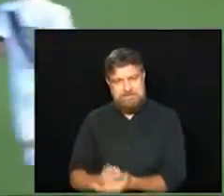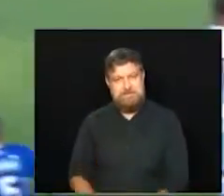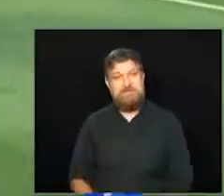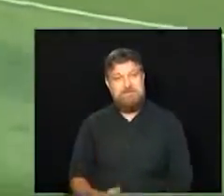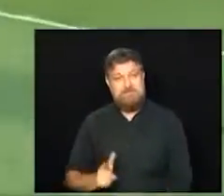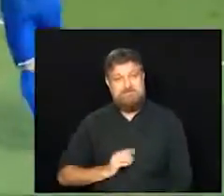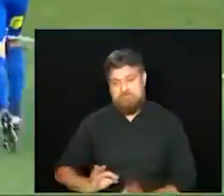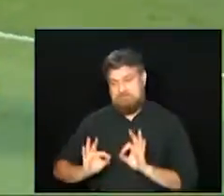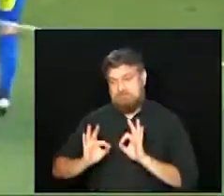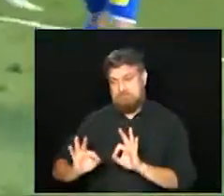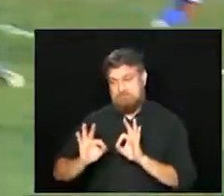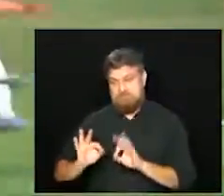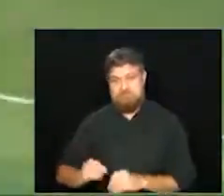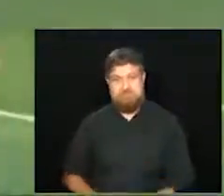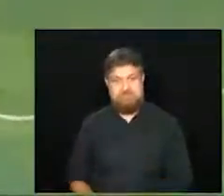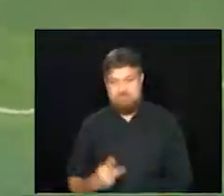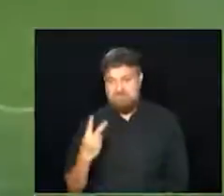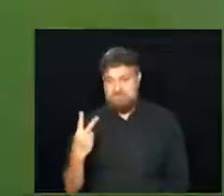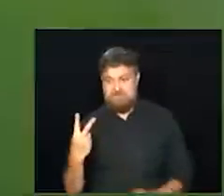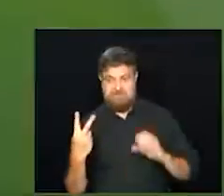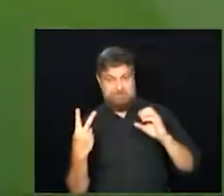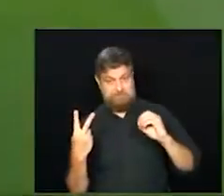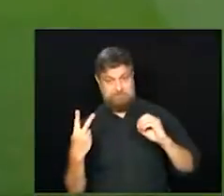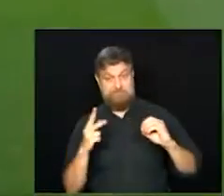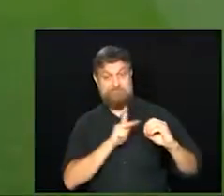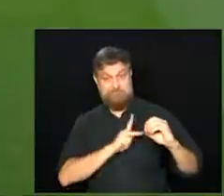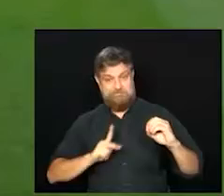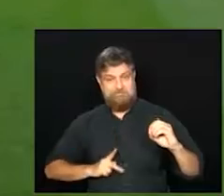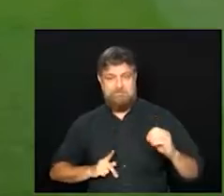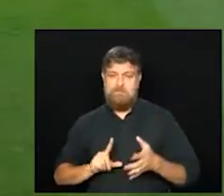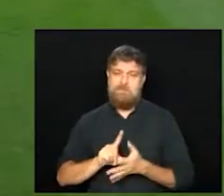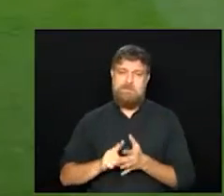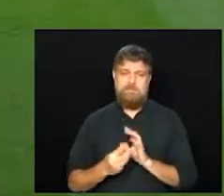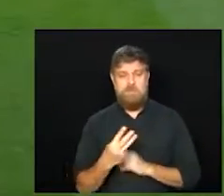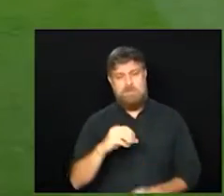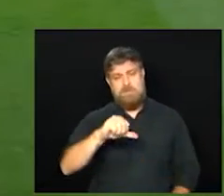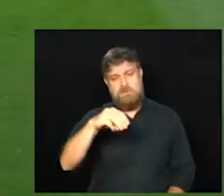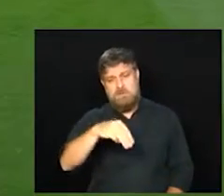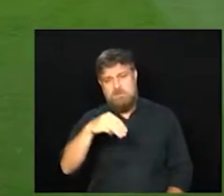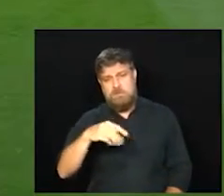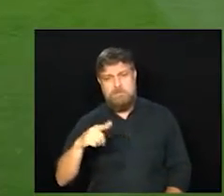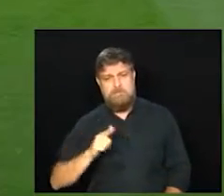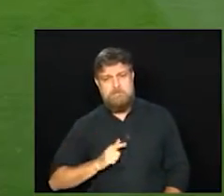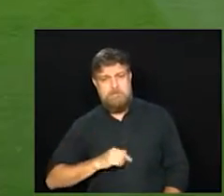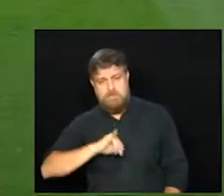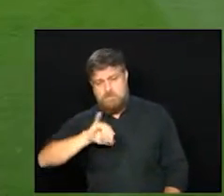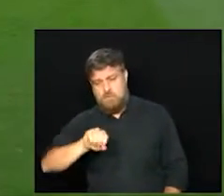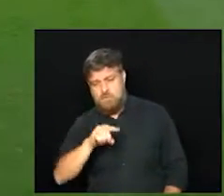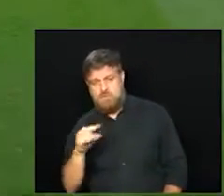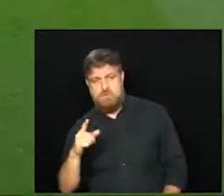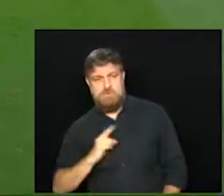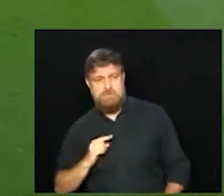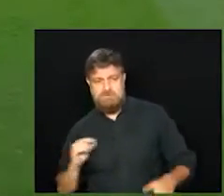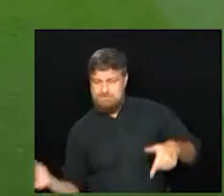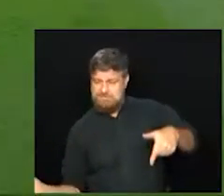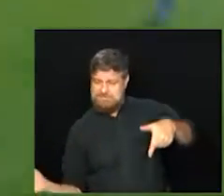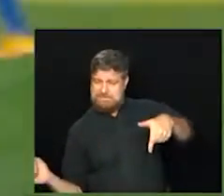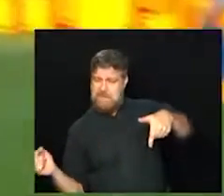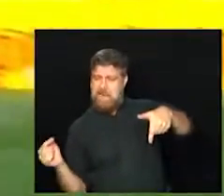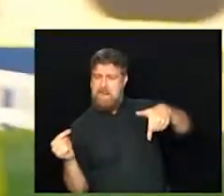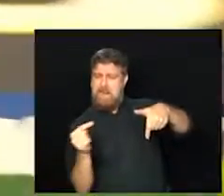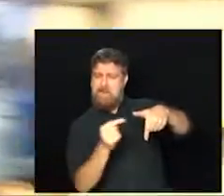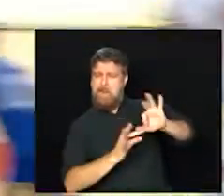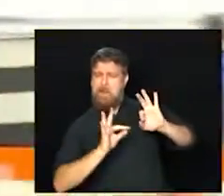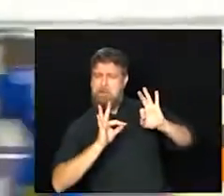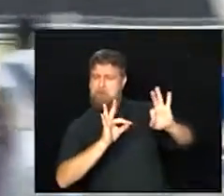Que tarde, 2-0 Ponte. Só que aos 39 minutos, João Paulo cobrou falta com maestria